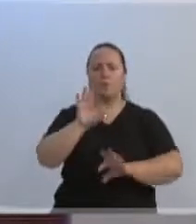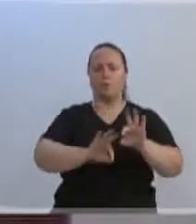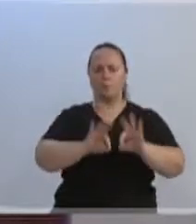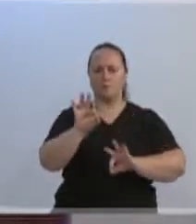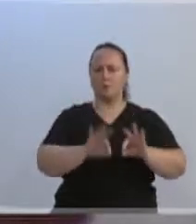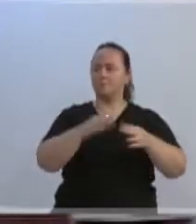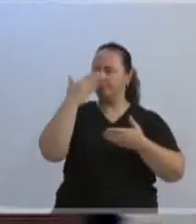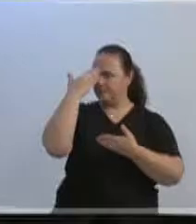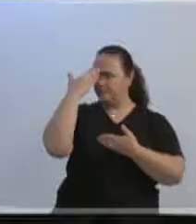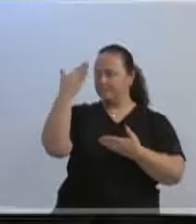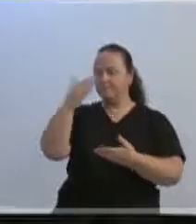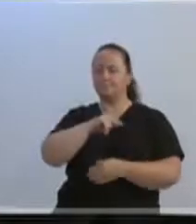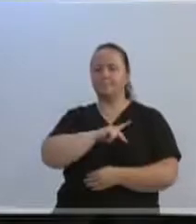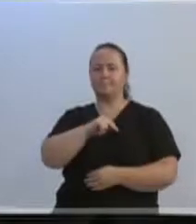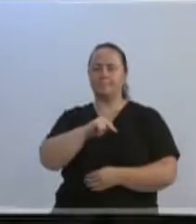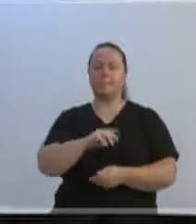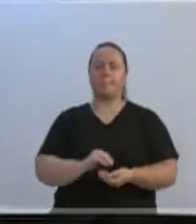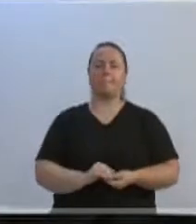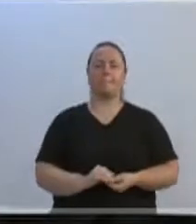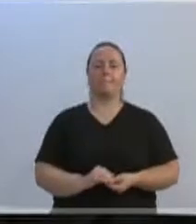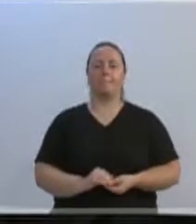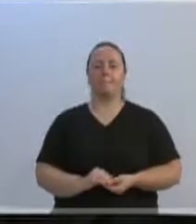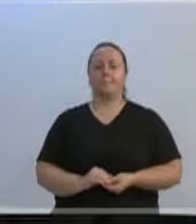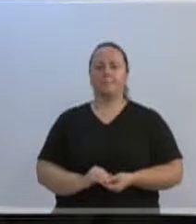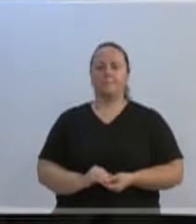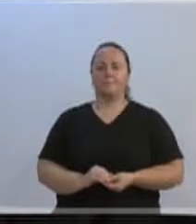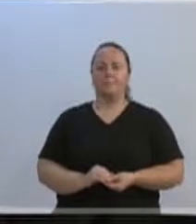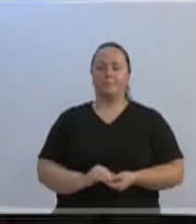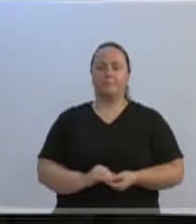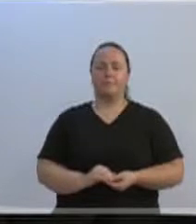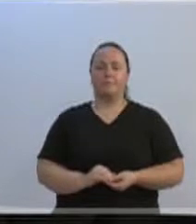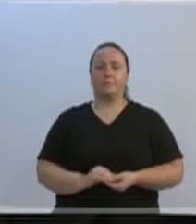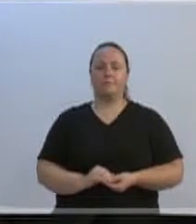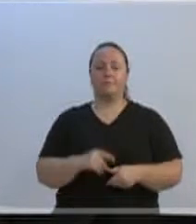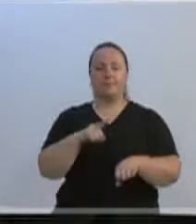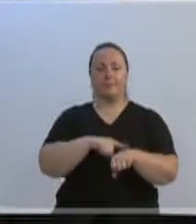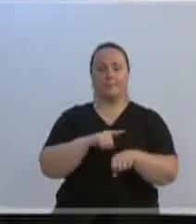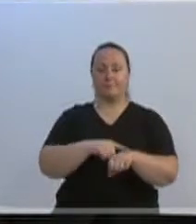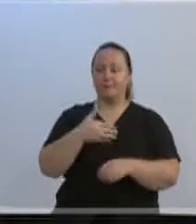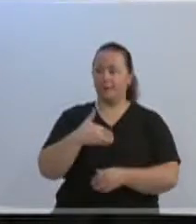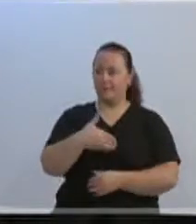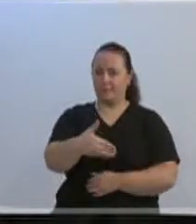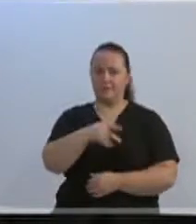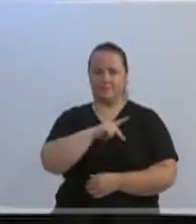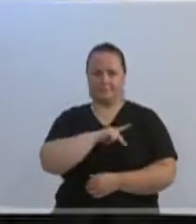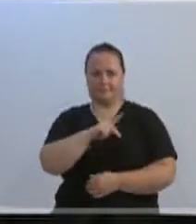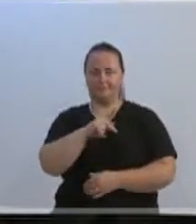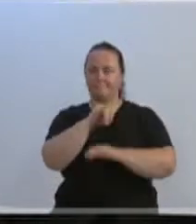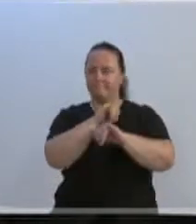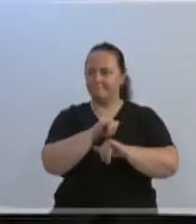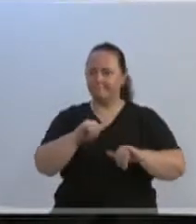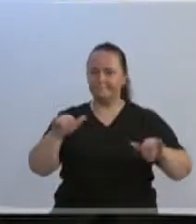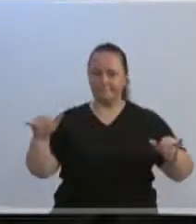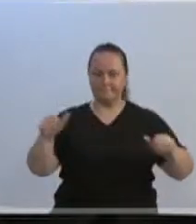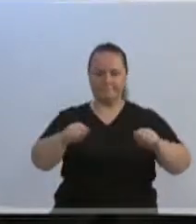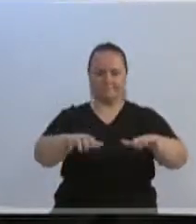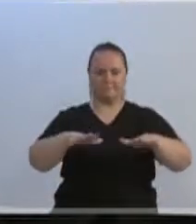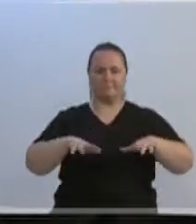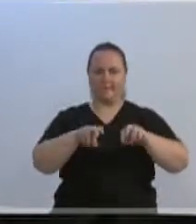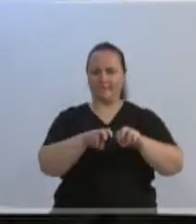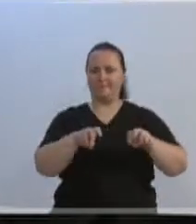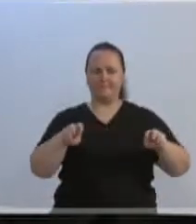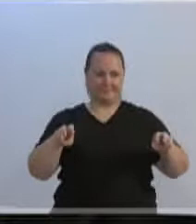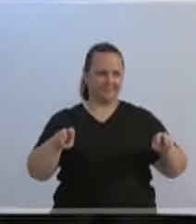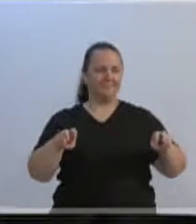presidente muito bem no momento da presidência eu quero comunicar ao plenário o encaminhamento